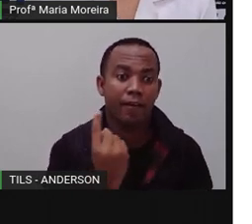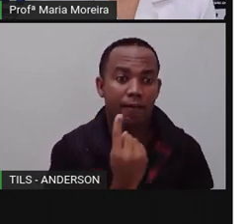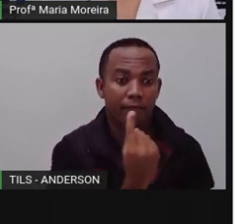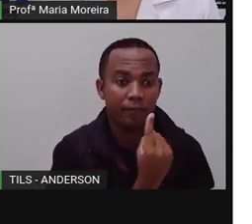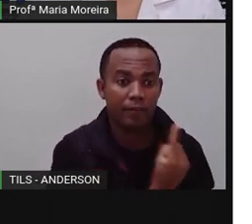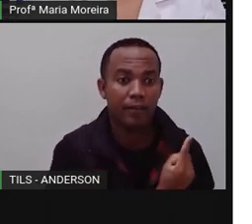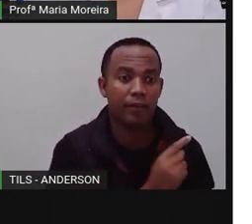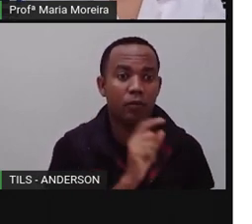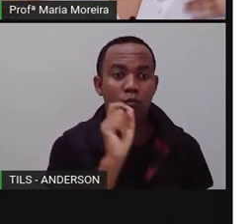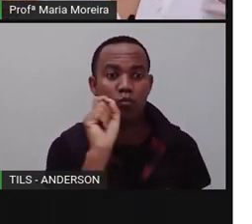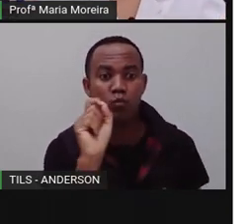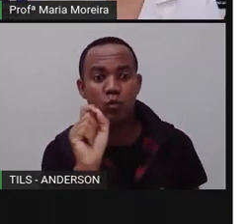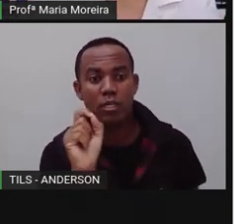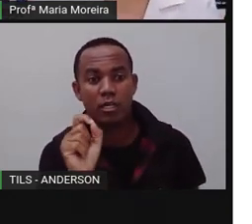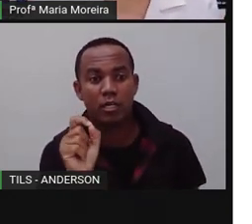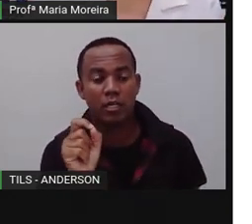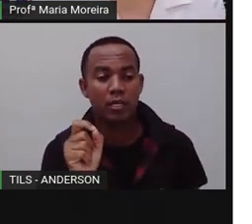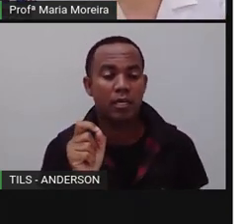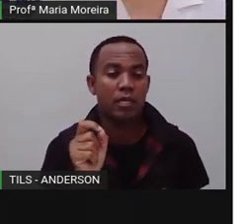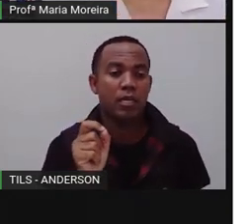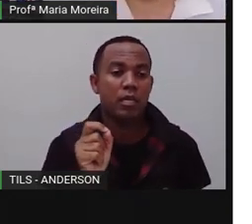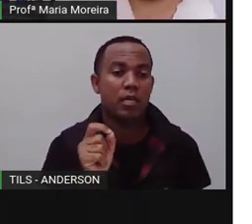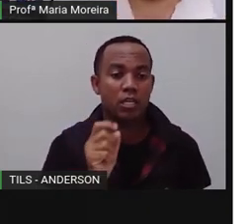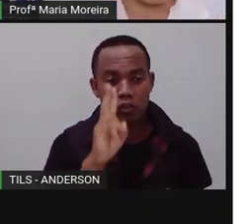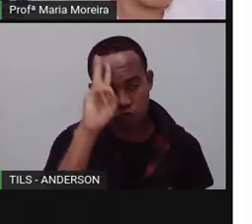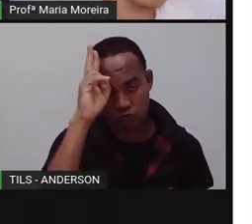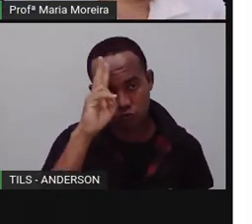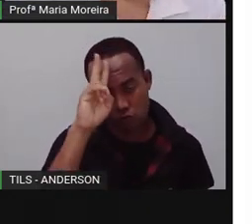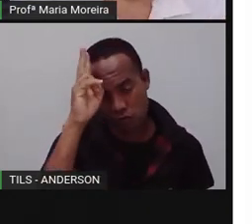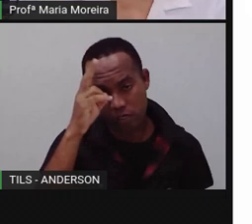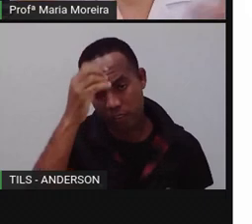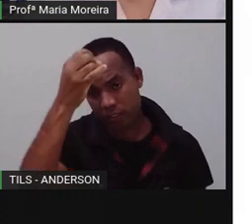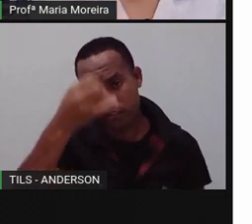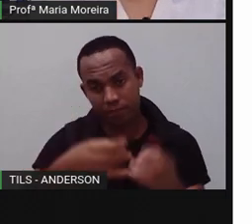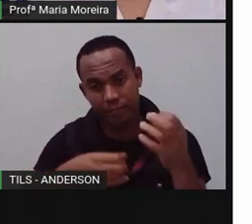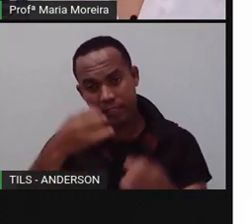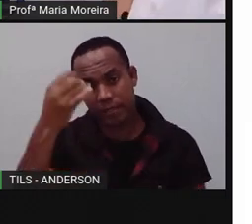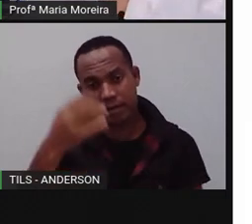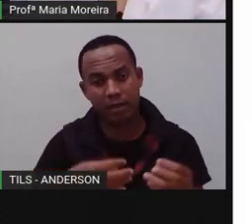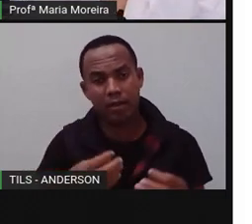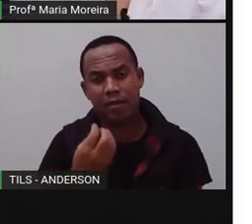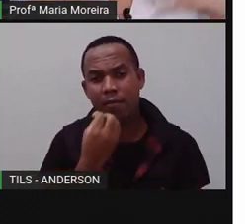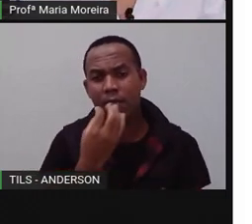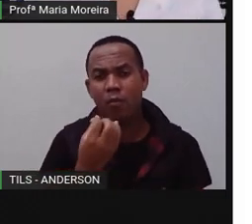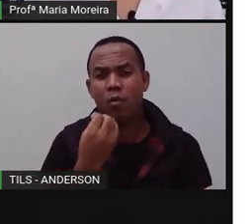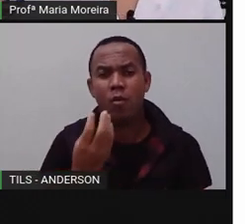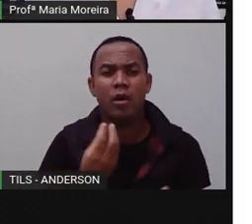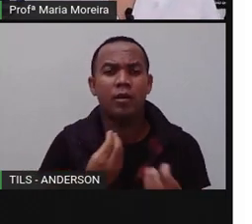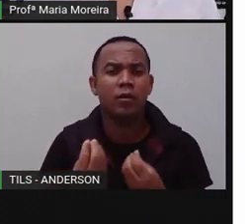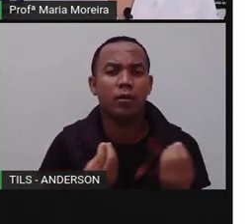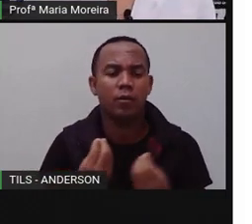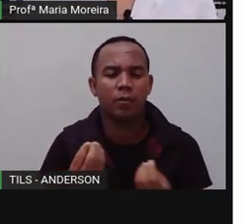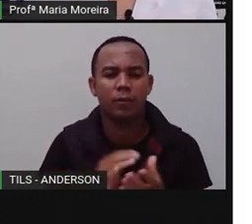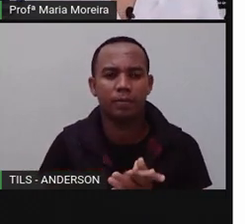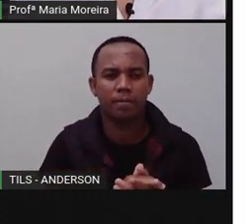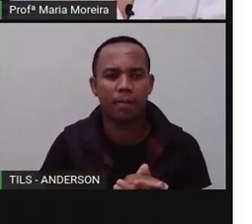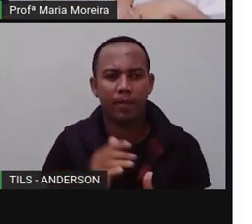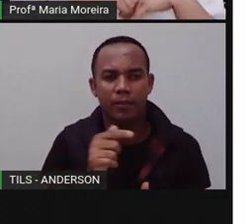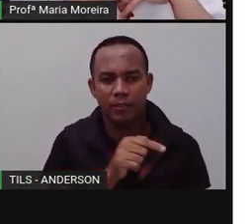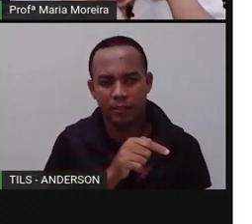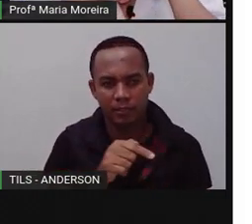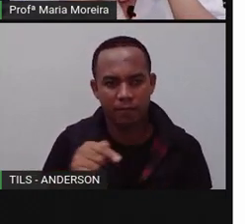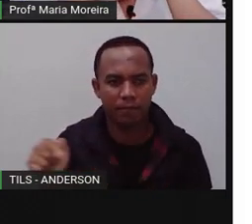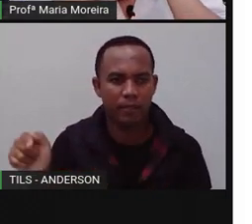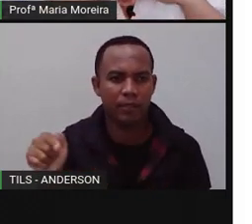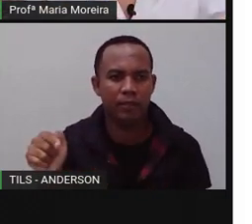mais tem se buscado contar essa parte da história, até porque é uma história riquíssima, né? A gente vai aprender aqui durante essa semana e se a